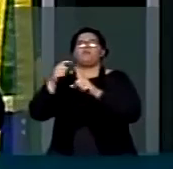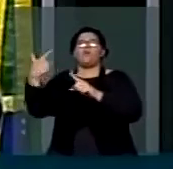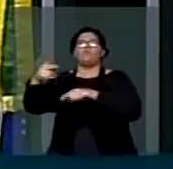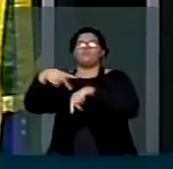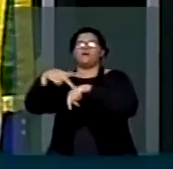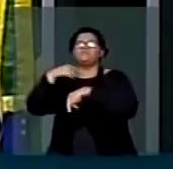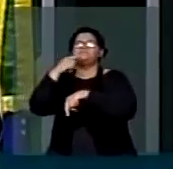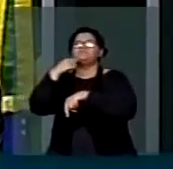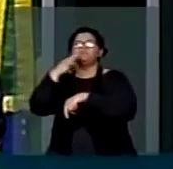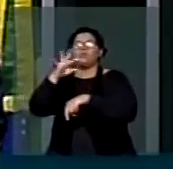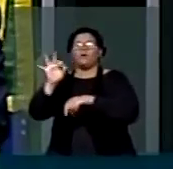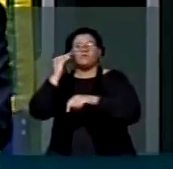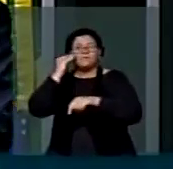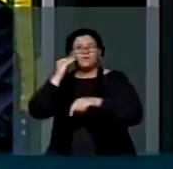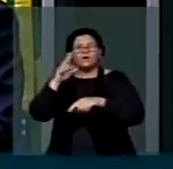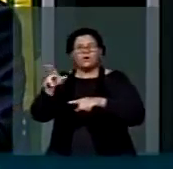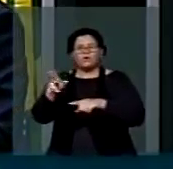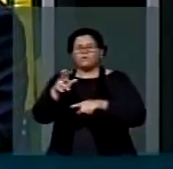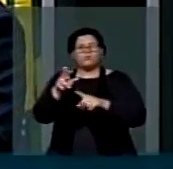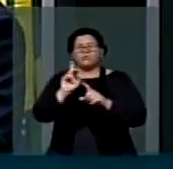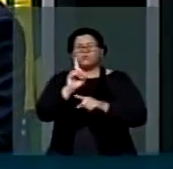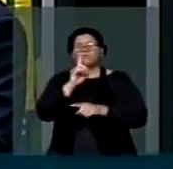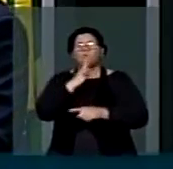É uma relação